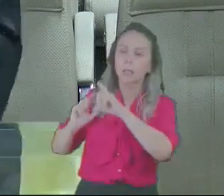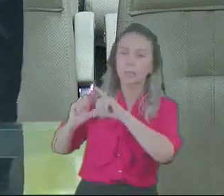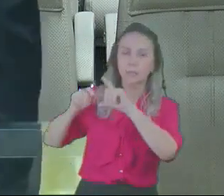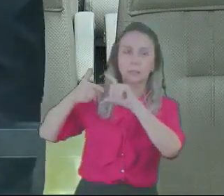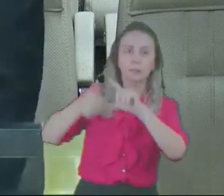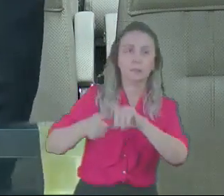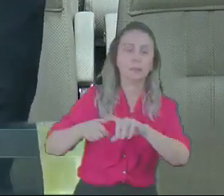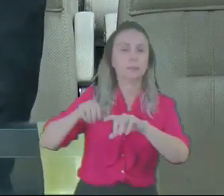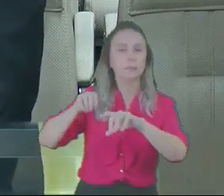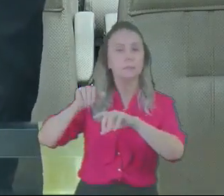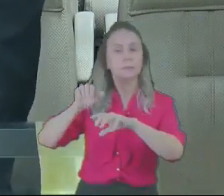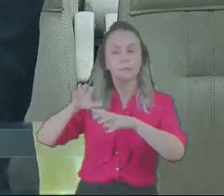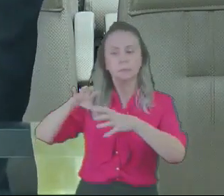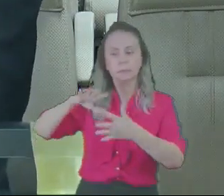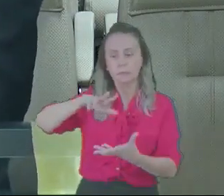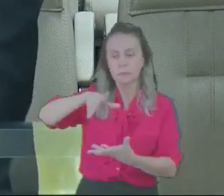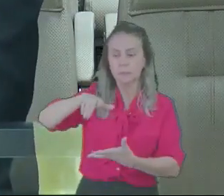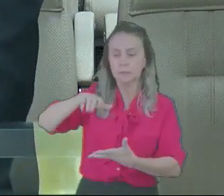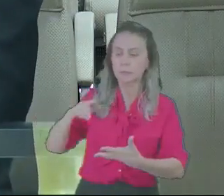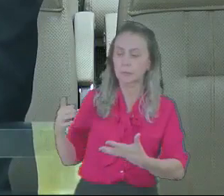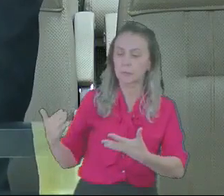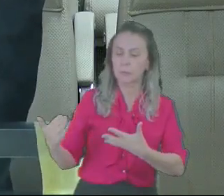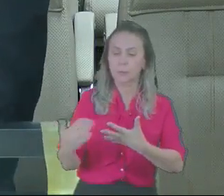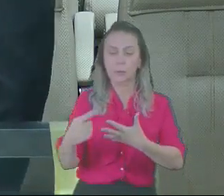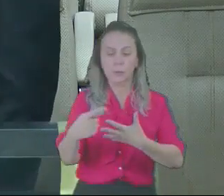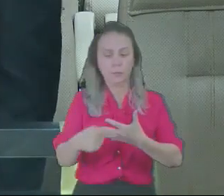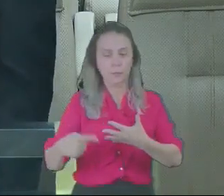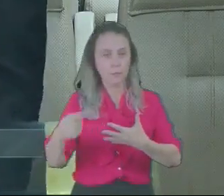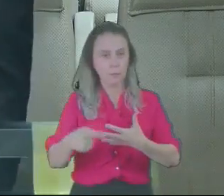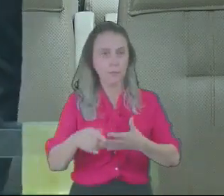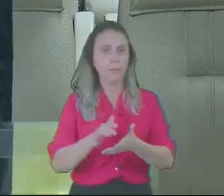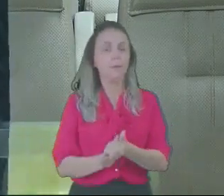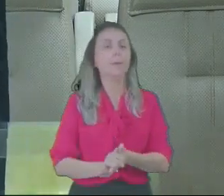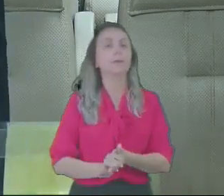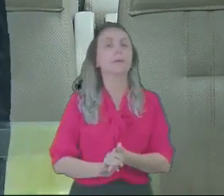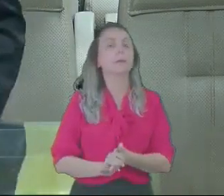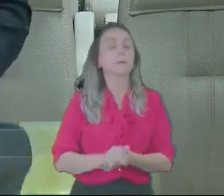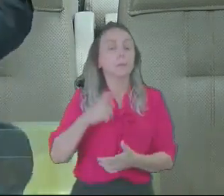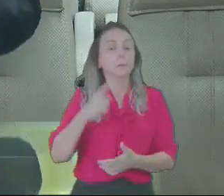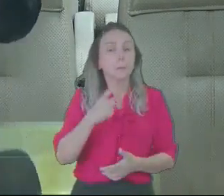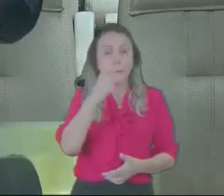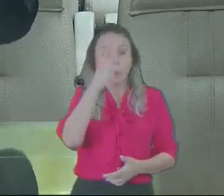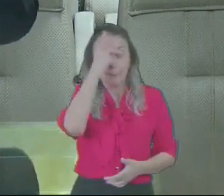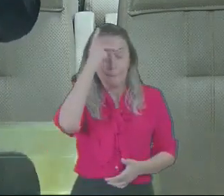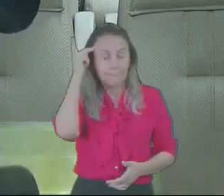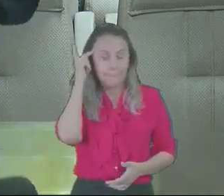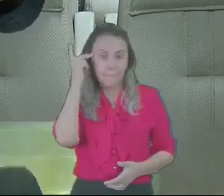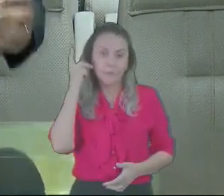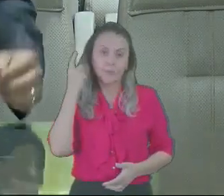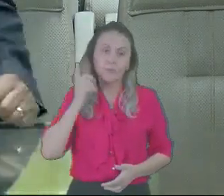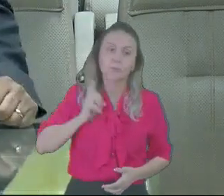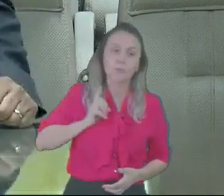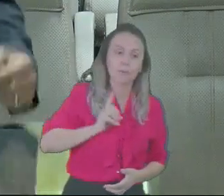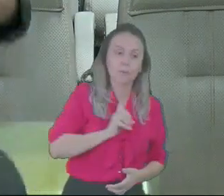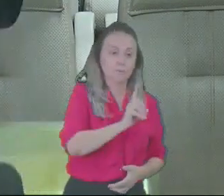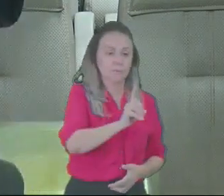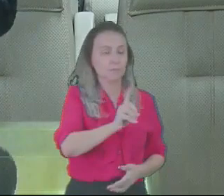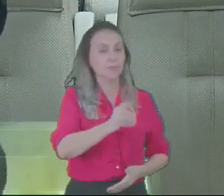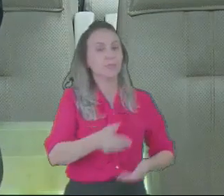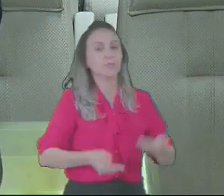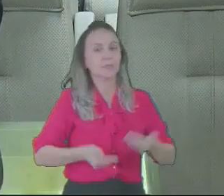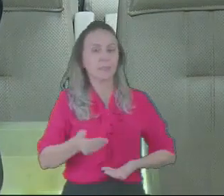primeiro mandava acima alto na frente para convidar as pessoas para depois dizer o dia ou a hora que ia ser O Grande Banquete